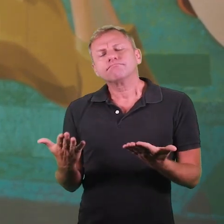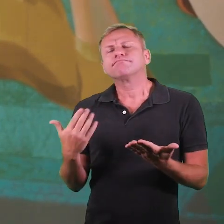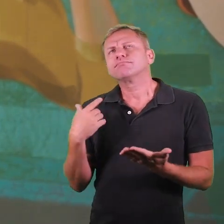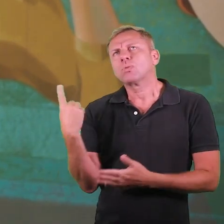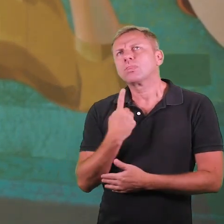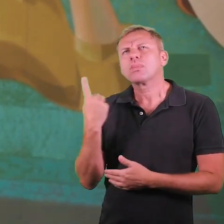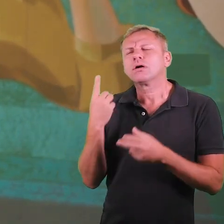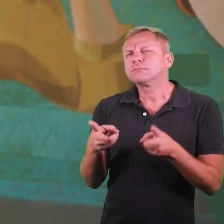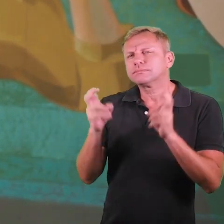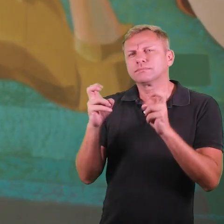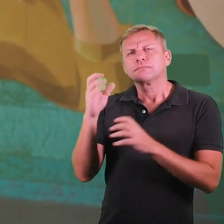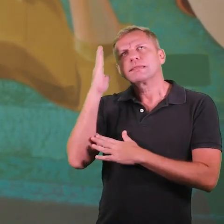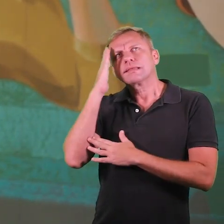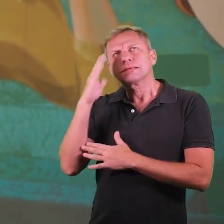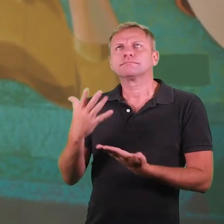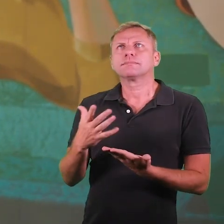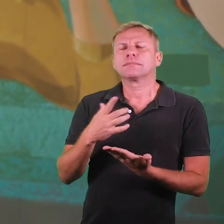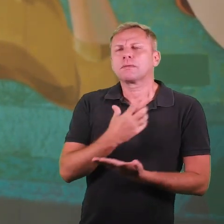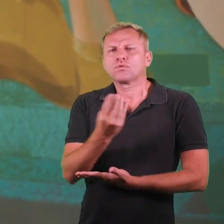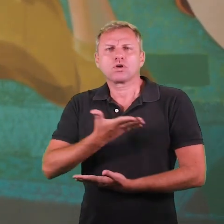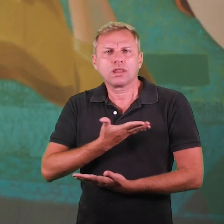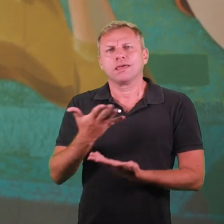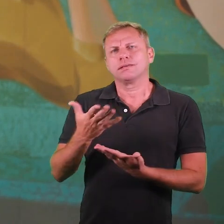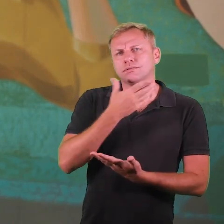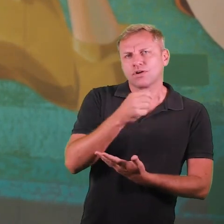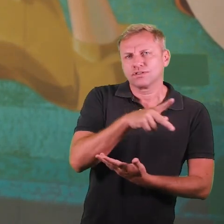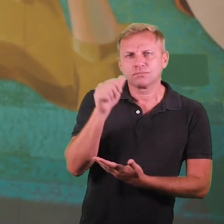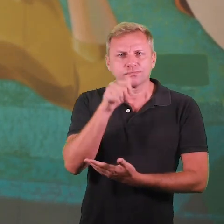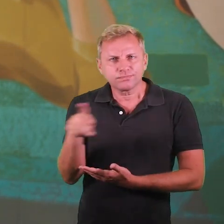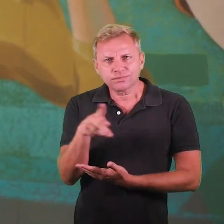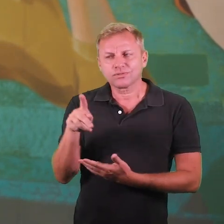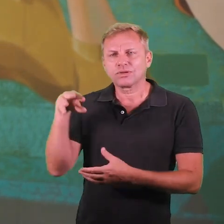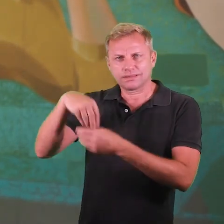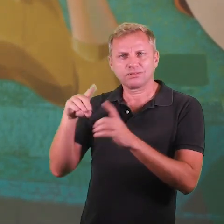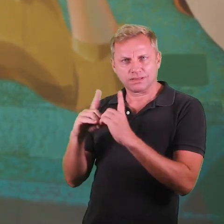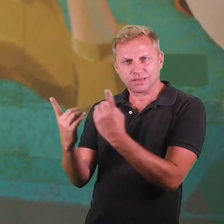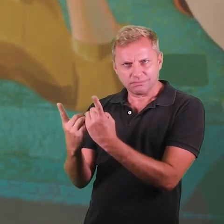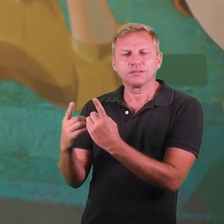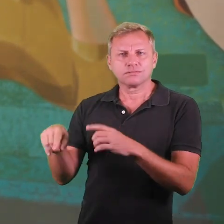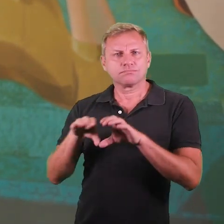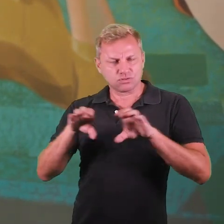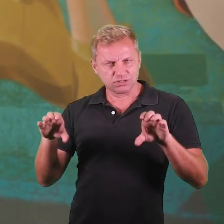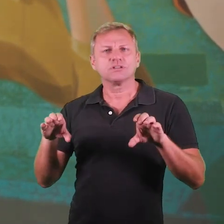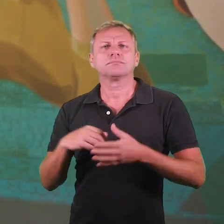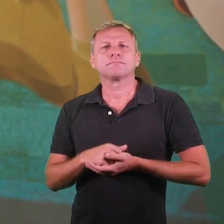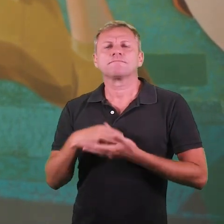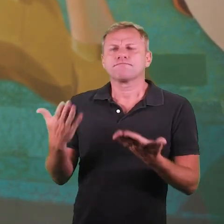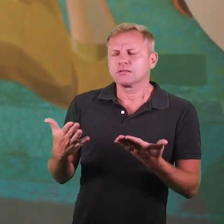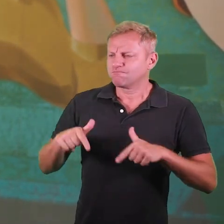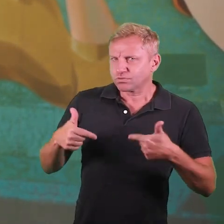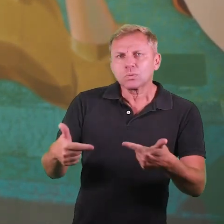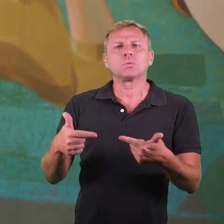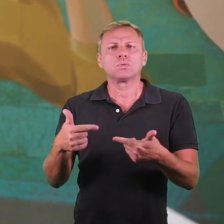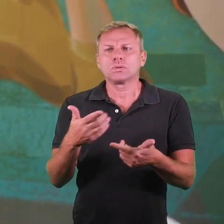que havia uma série de colegas e professores e professoras do departamento, né, e do colegiado da pós, muito ativos no